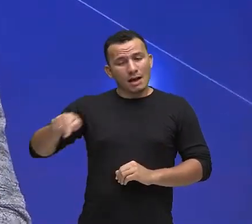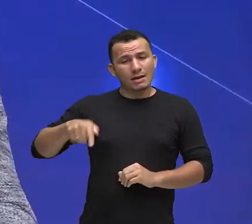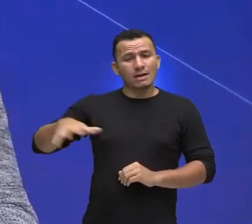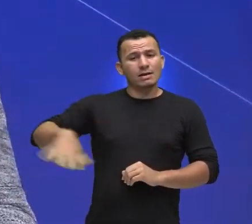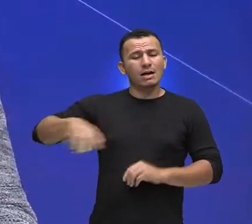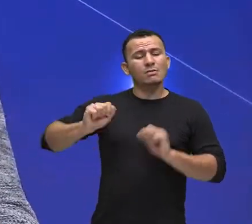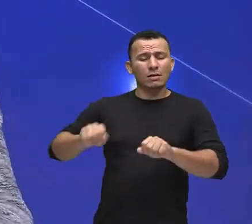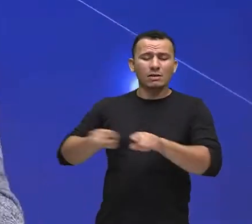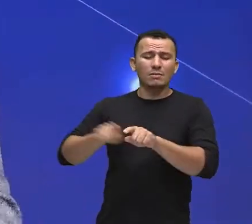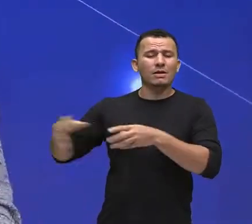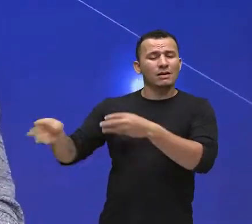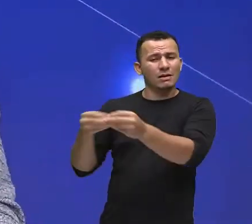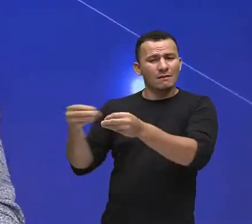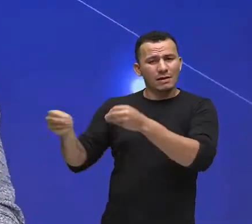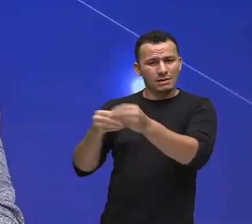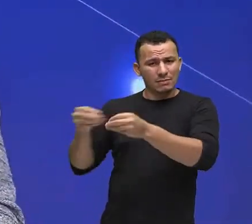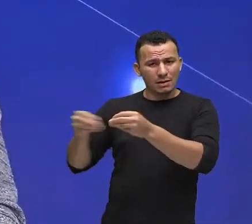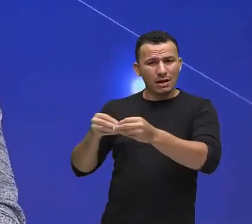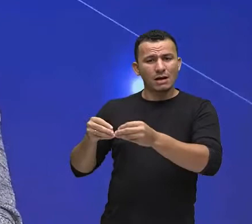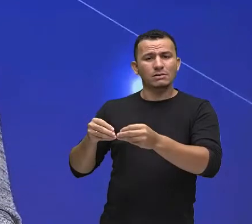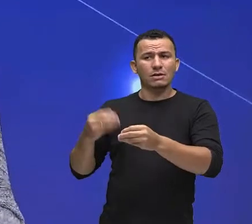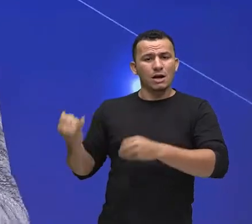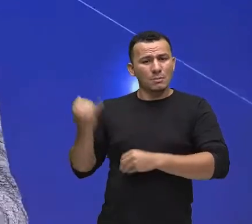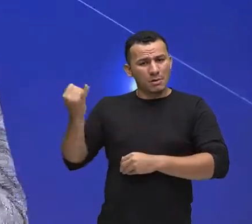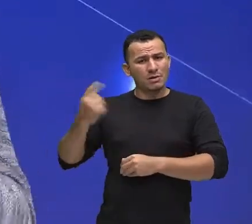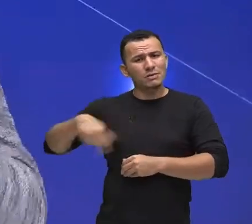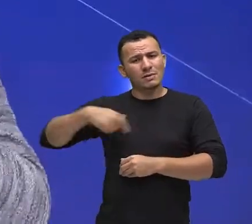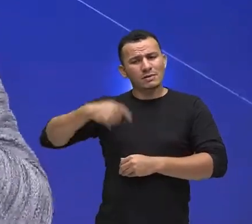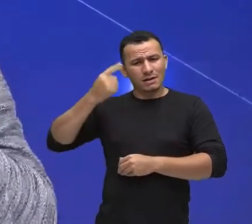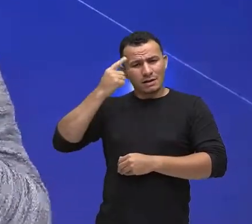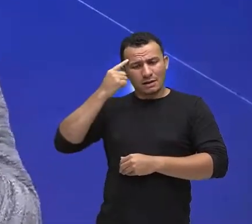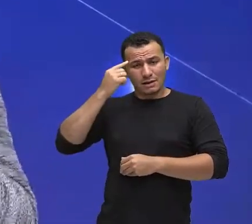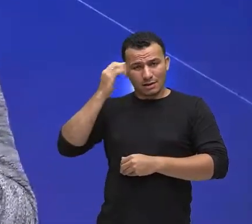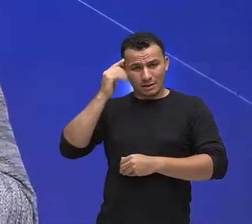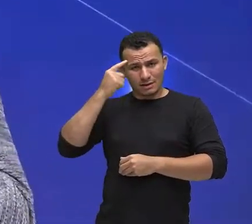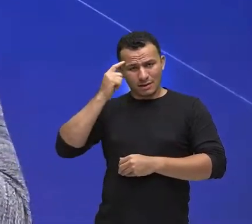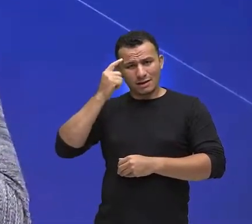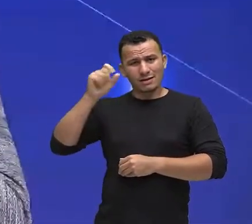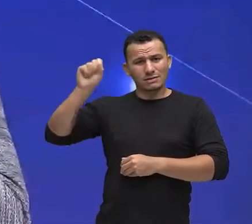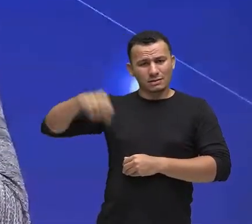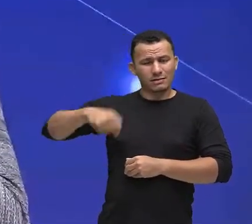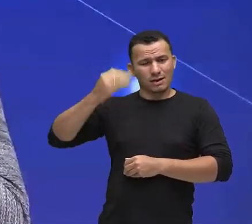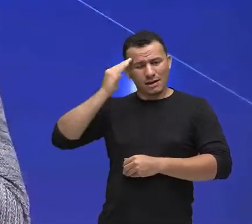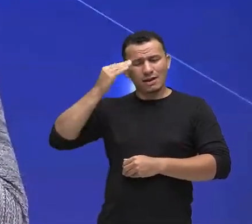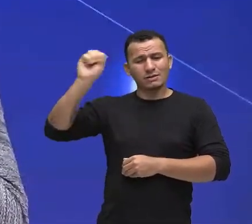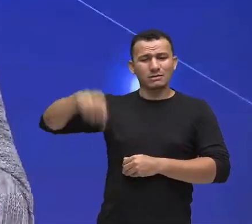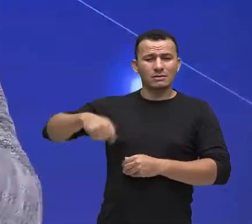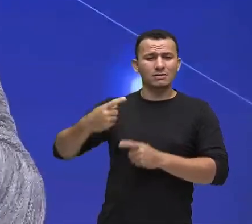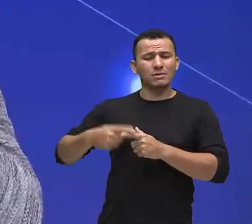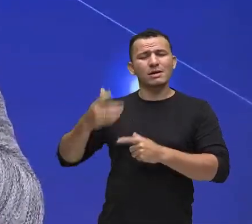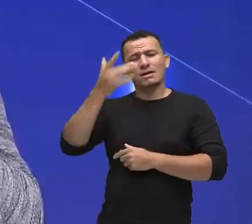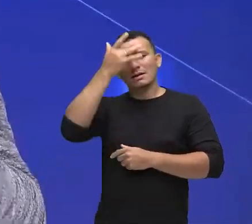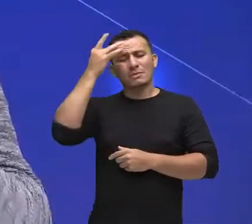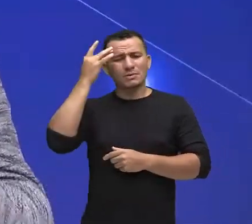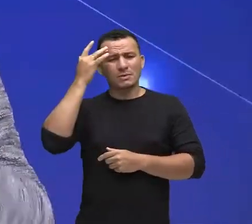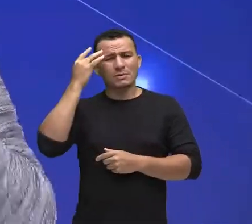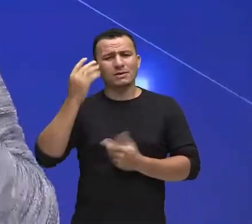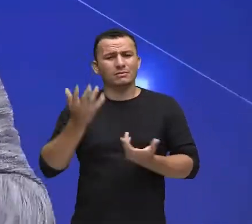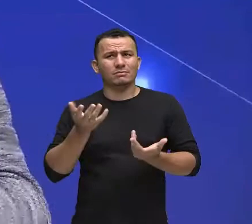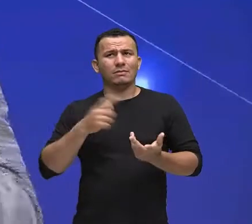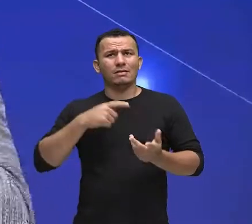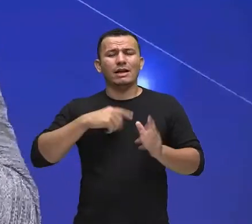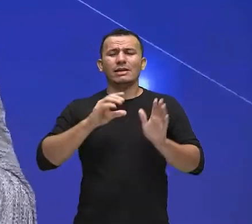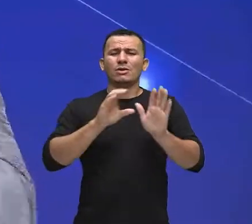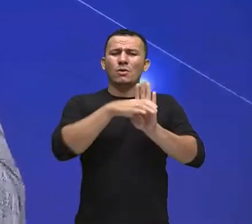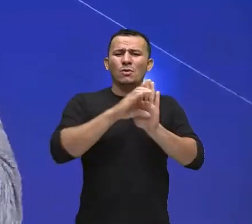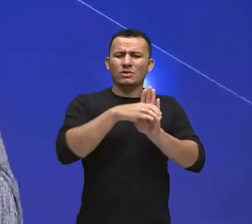outras situações. É importante que a gente concatene isso, por quê? Porque às vezes não se vê relação. Às vezes a pessoa acha, novamente, trazendo o conceito